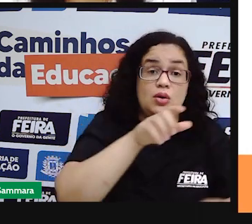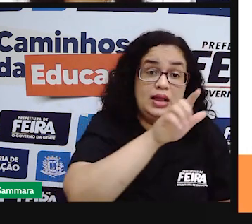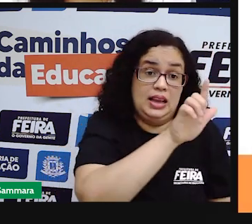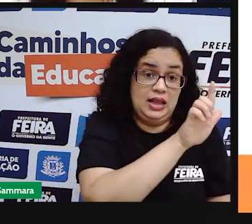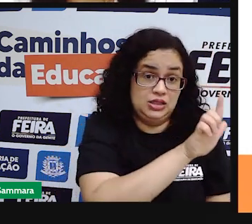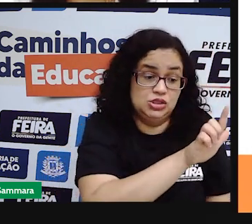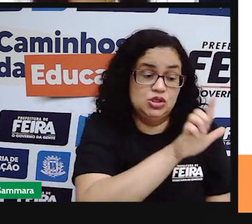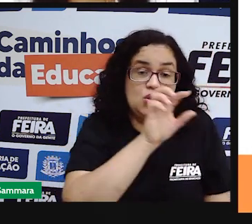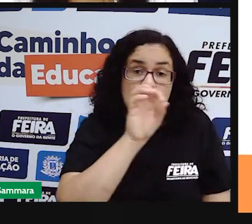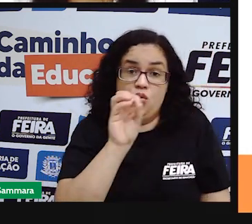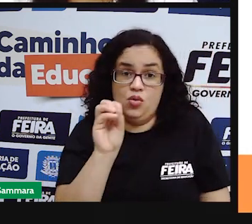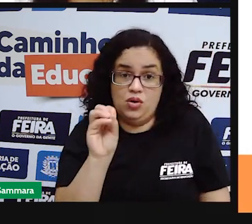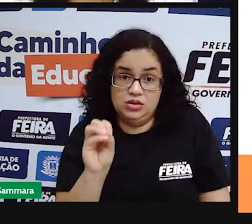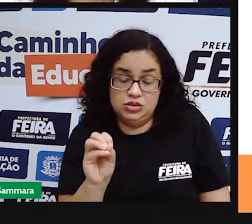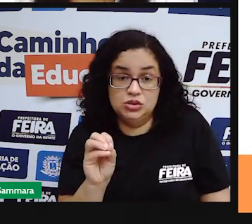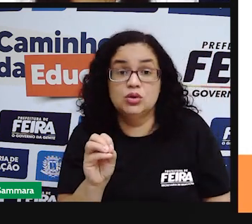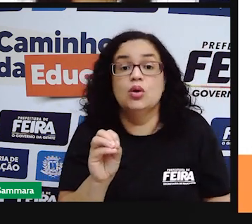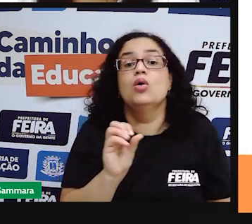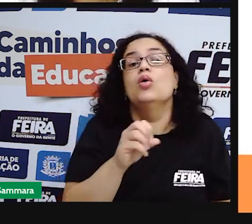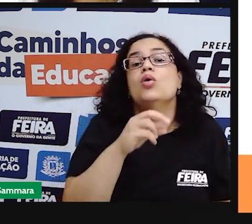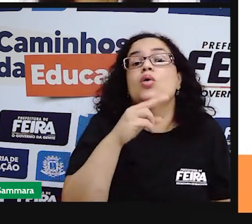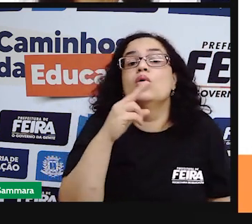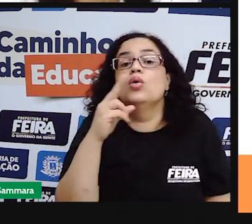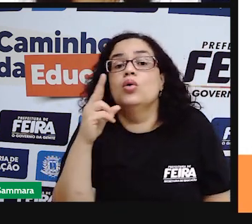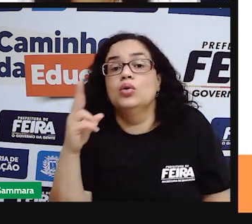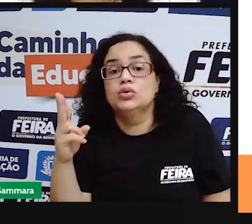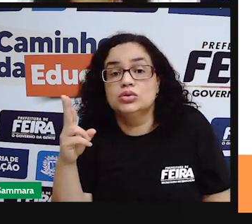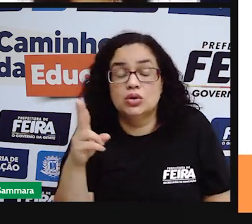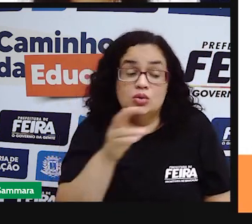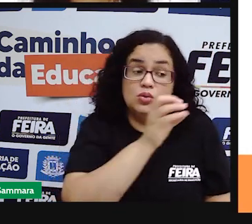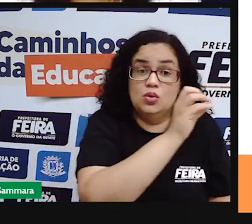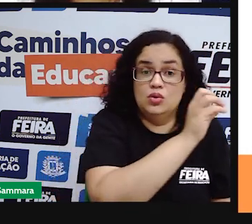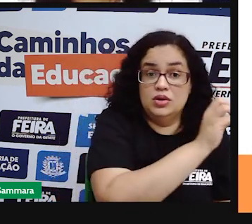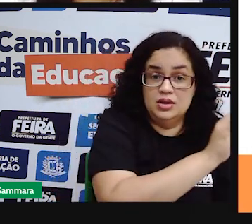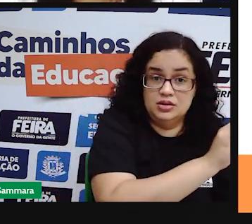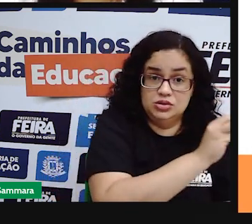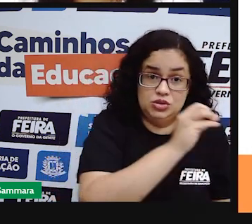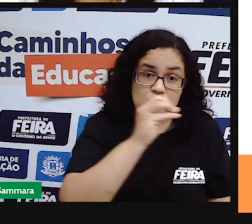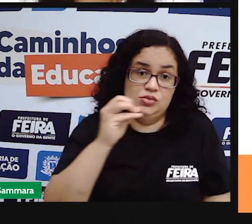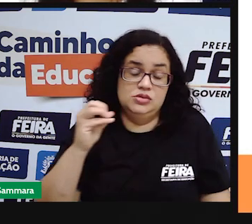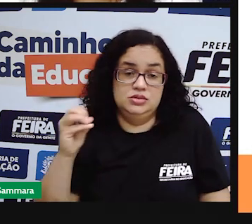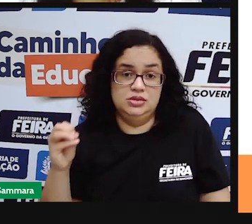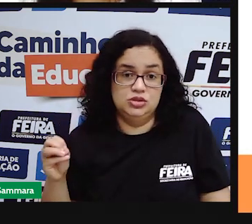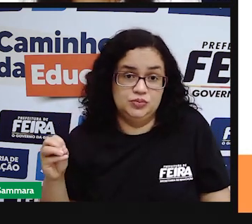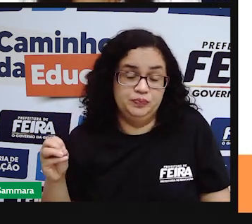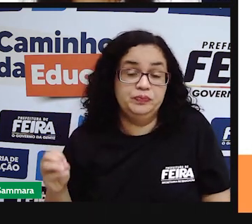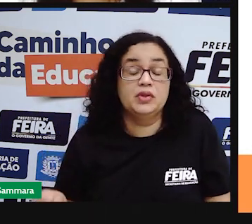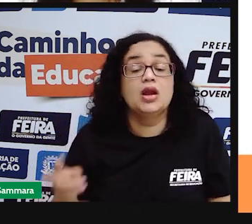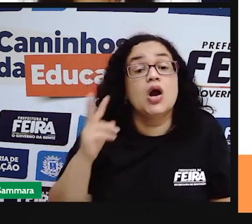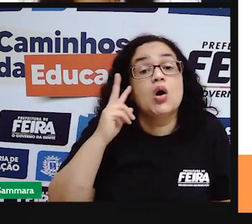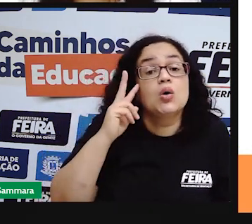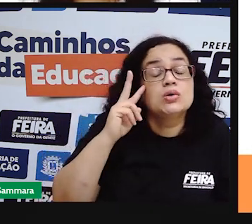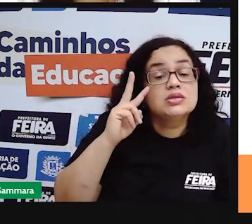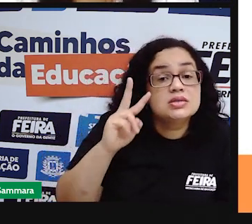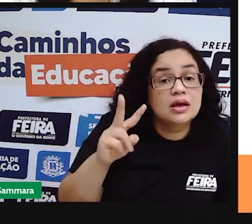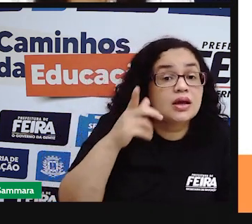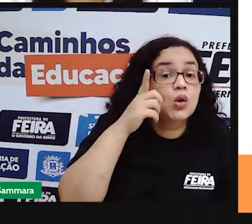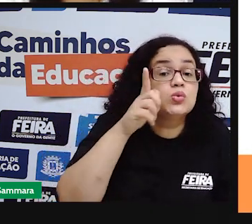o oeste, ou então onde é o oriente e o ocidente. Então, a gente consegue identificar,